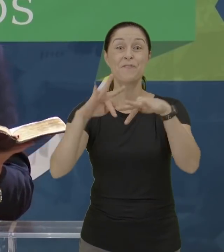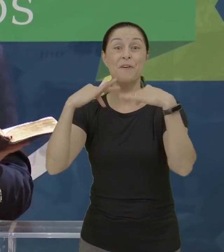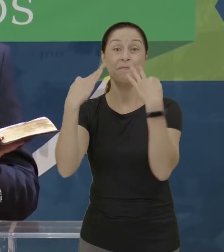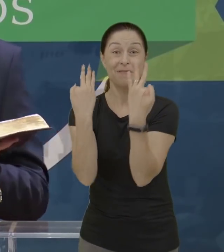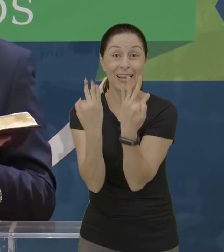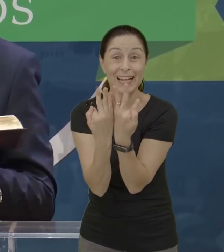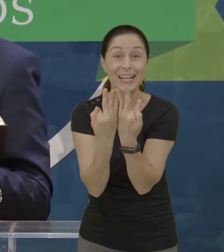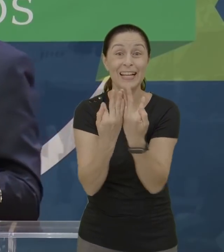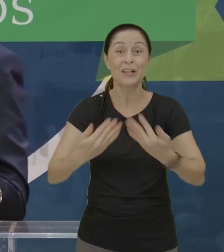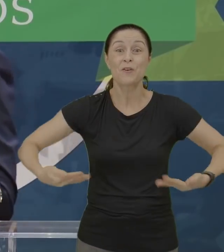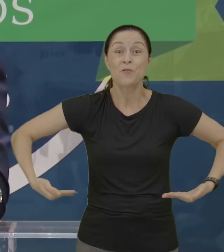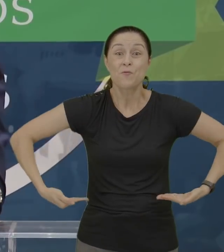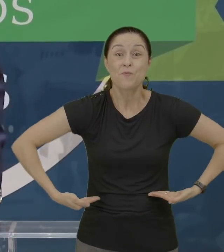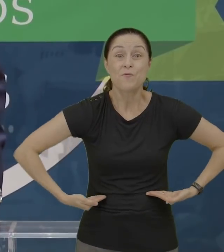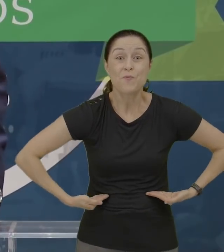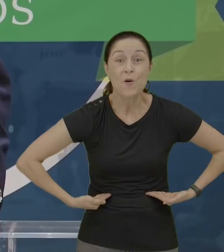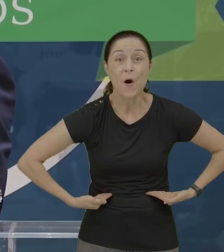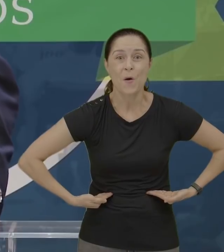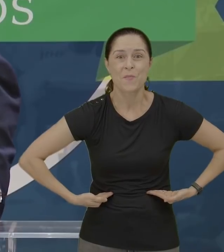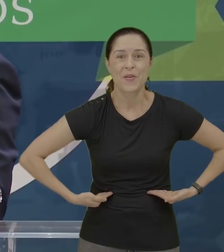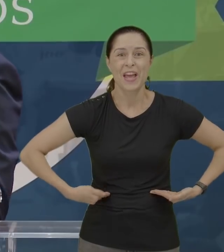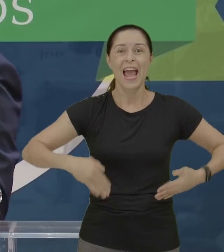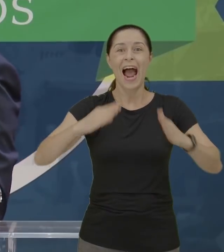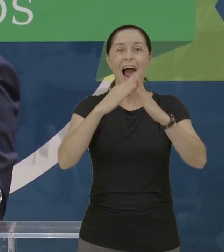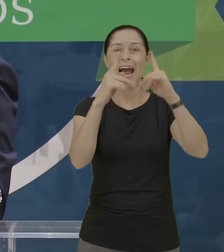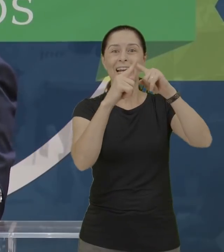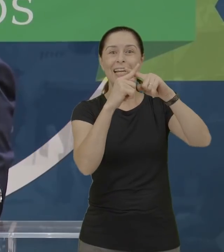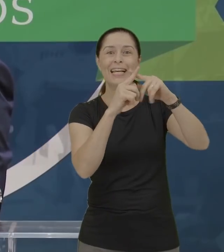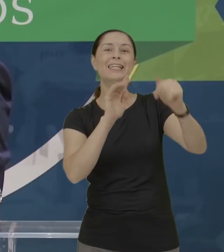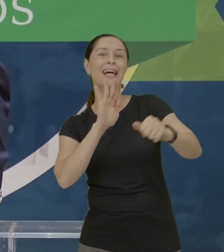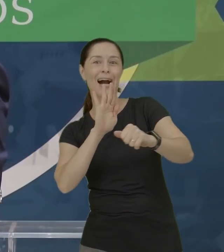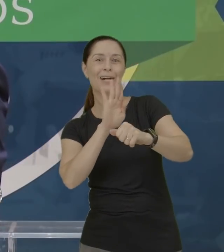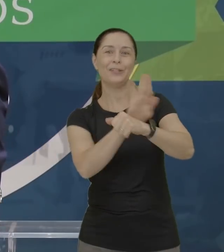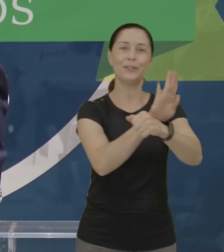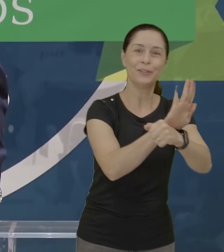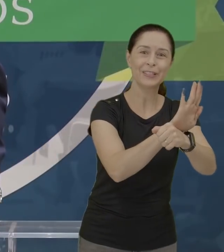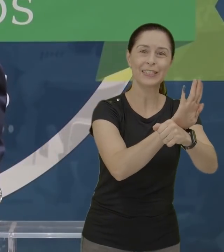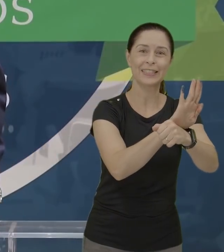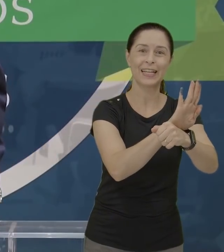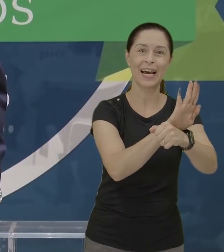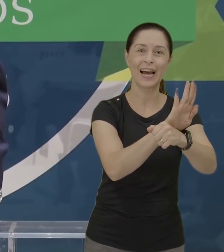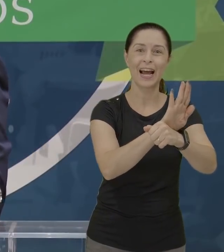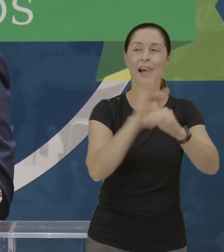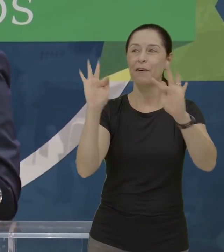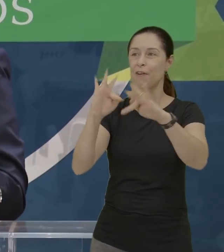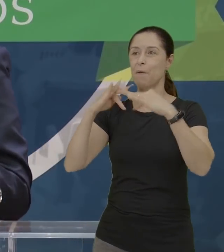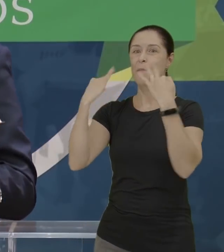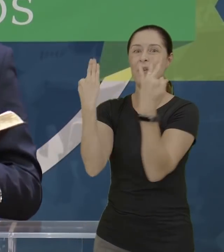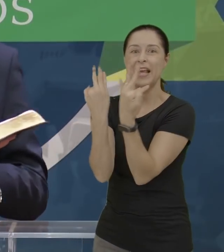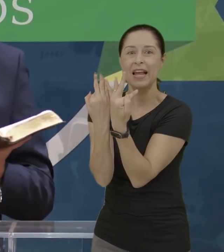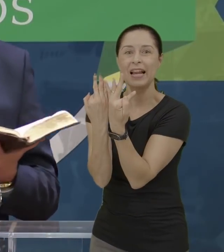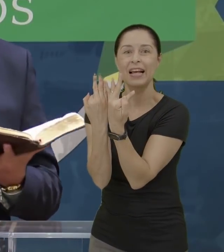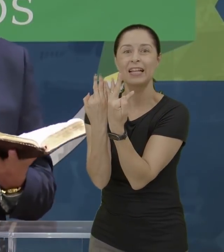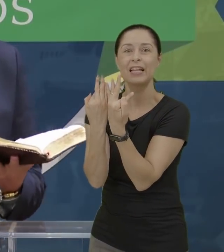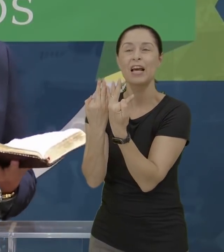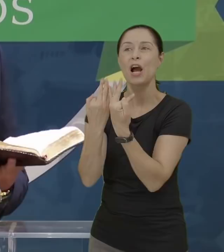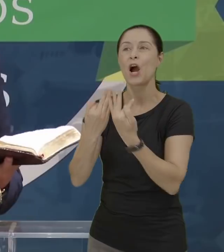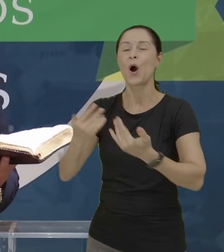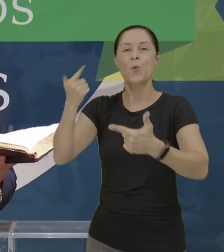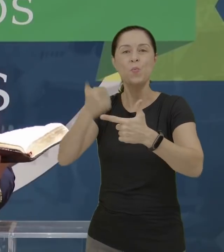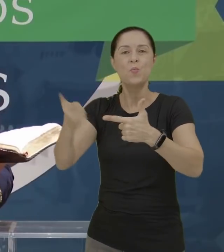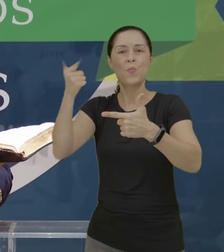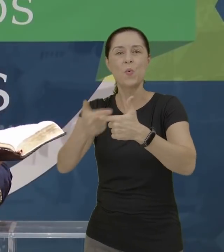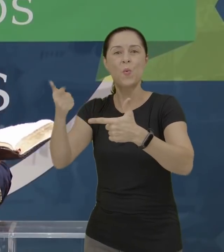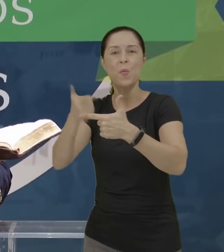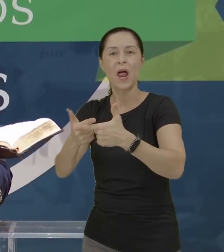Quando a Bíblia diz, você pode ajudar o seu próximo, e você diz, vai em paz, Deus te abençoe, ou volta outro dia, tendo possibilidade de ajudá-lo